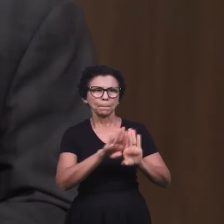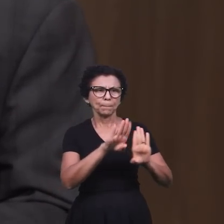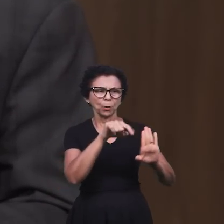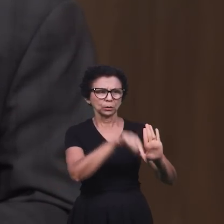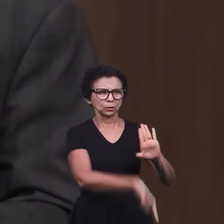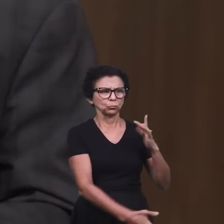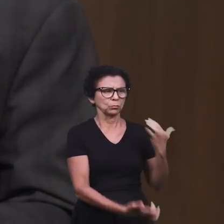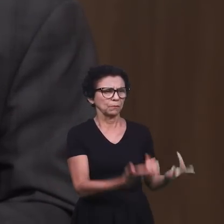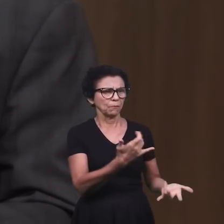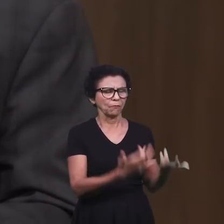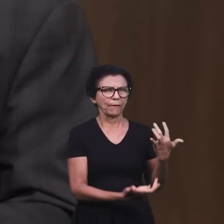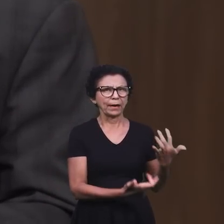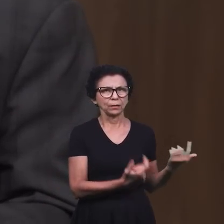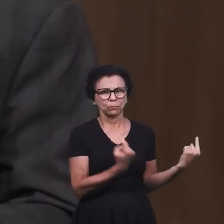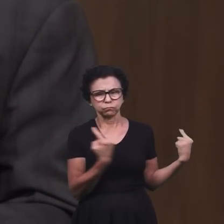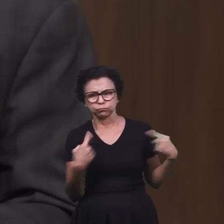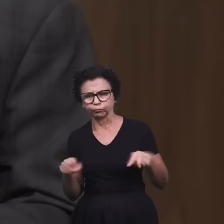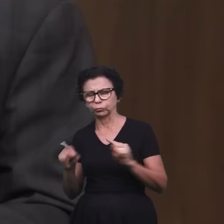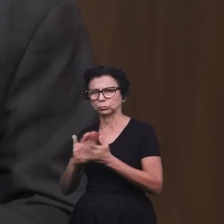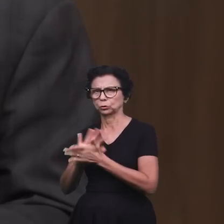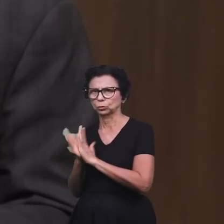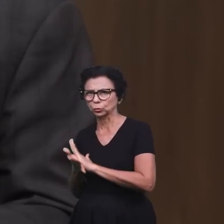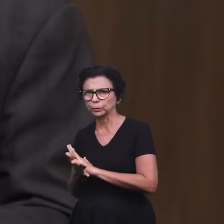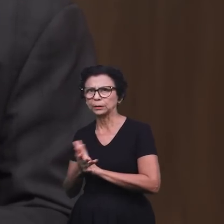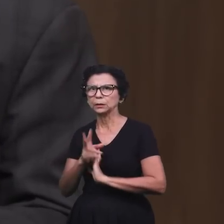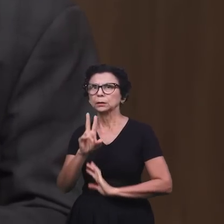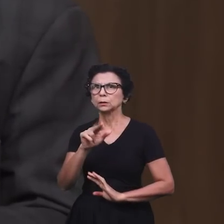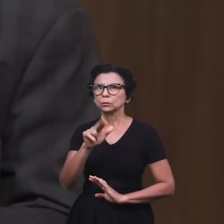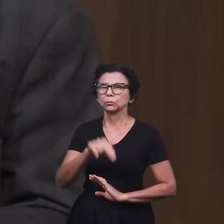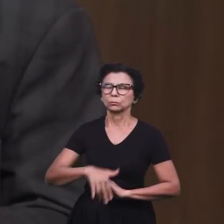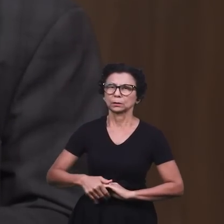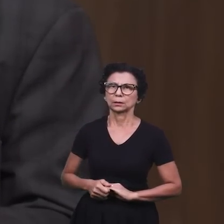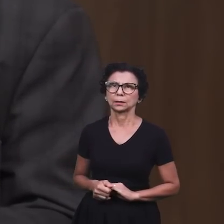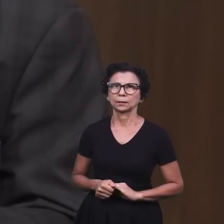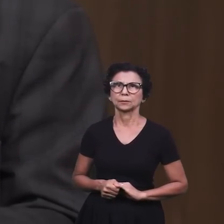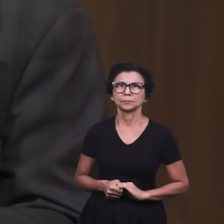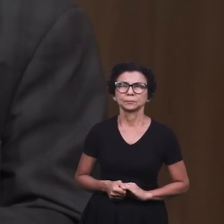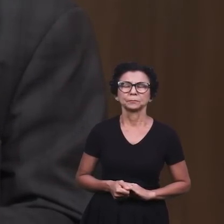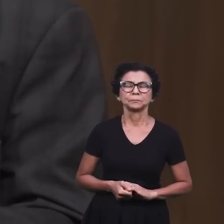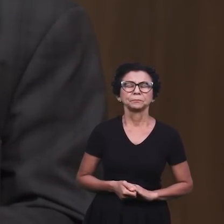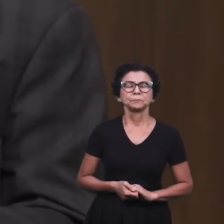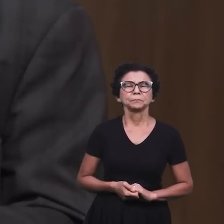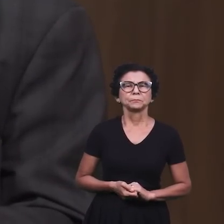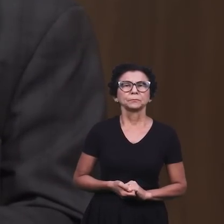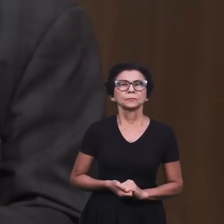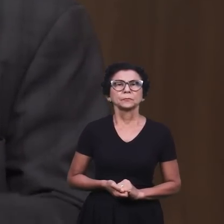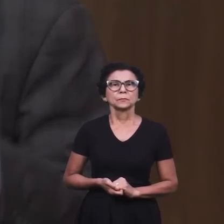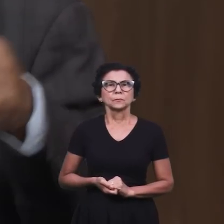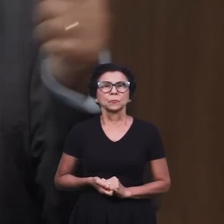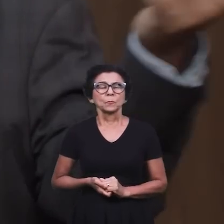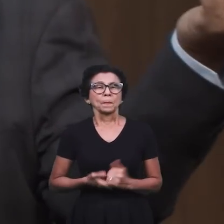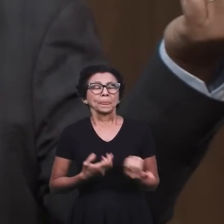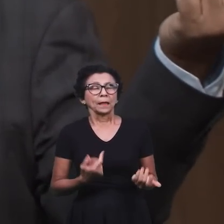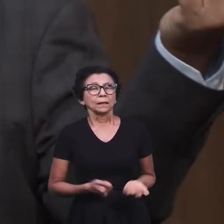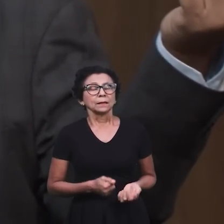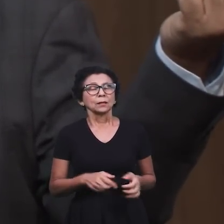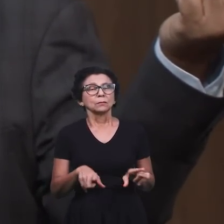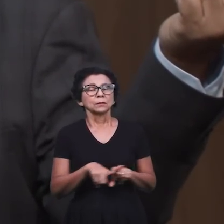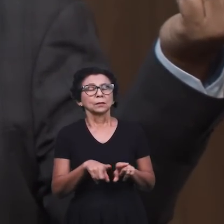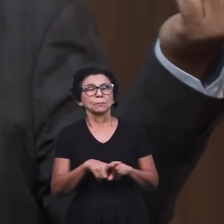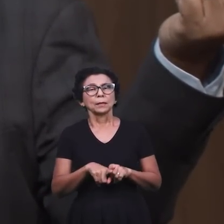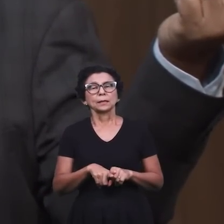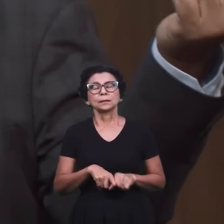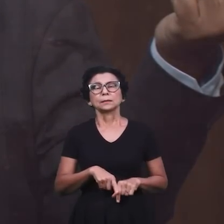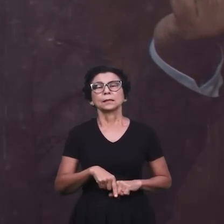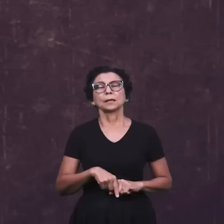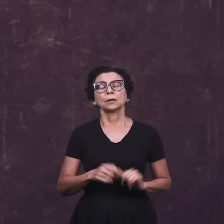aqui com a destruição que pensaram que ia ocorrer com ele, com a morte dele, né? Mas como diz em Gênesis